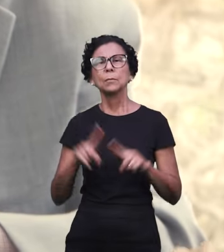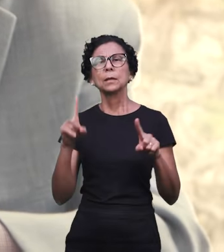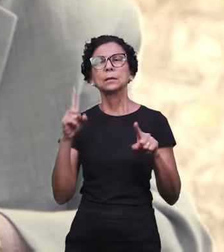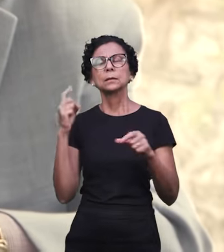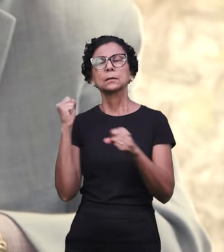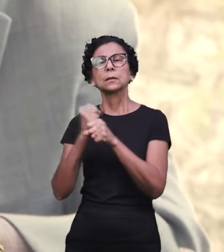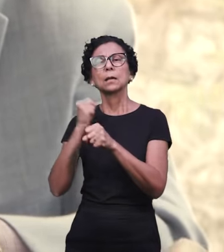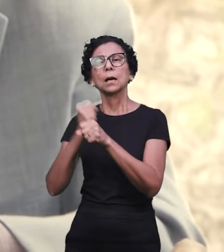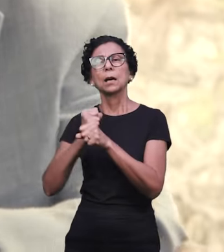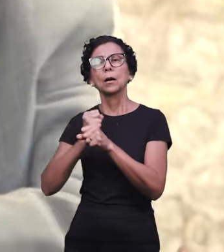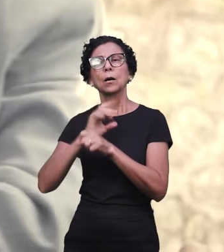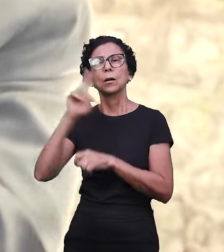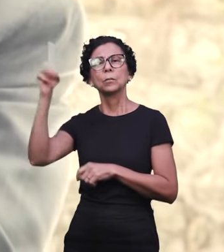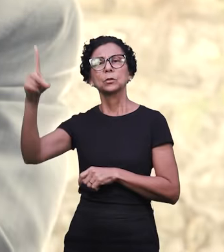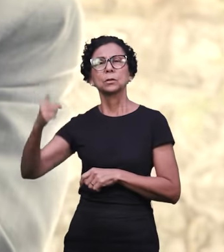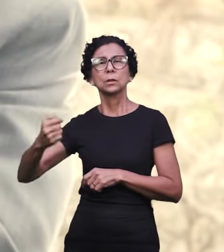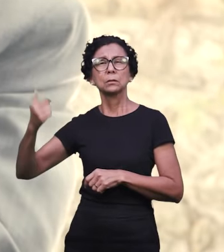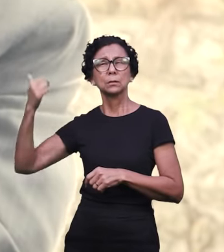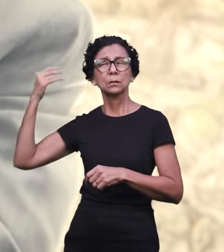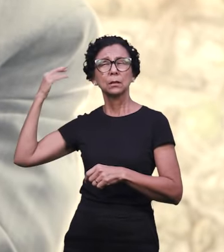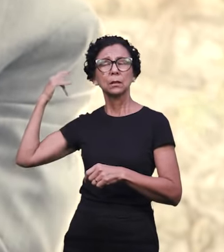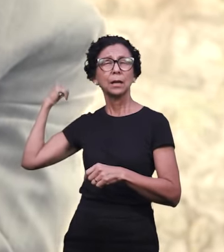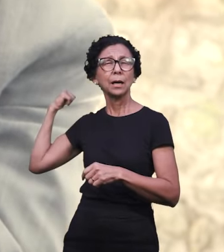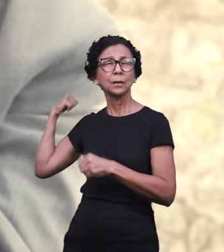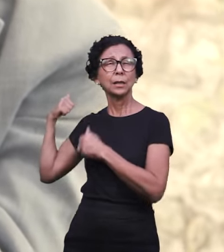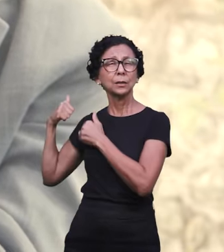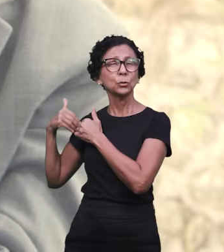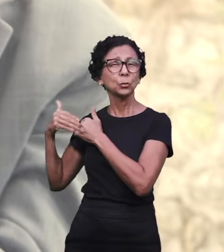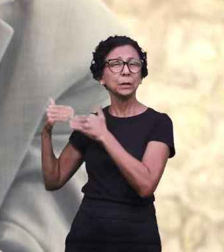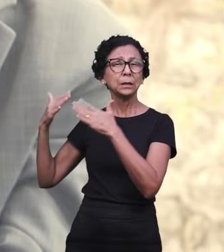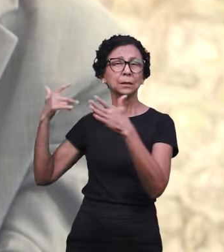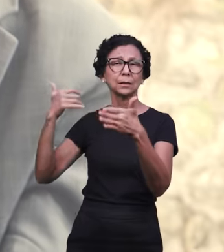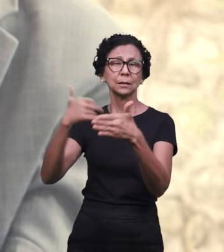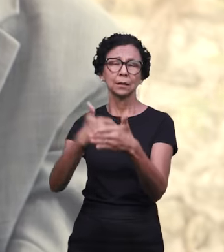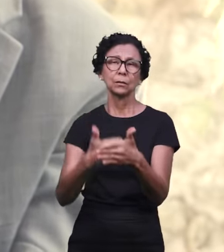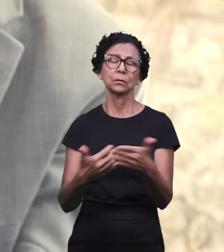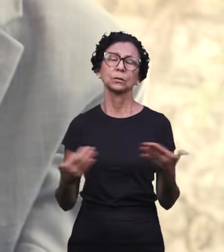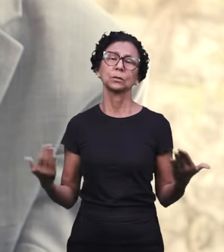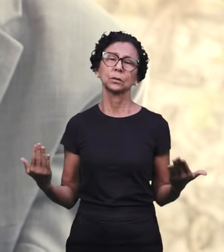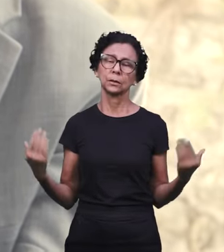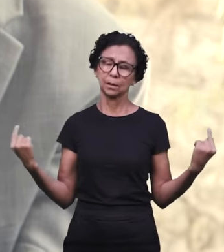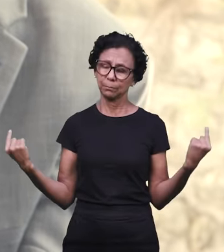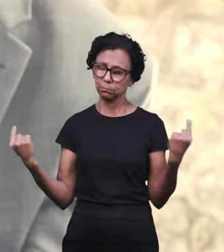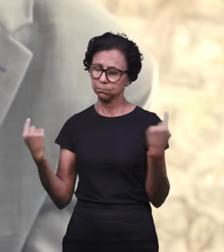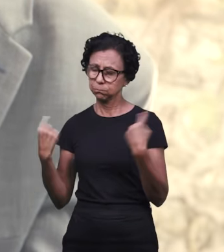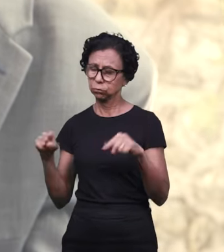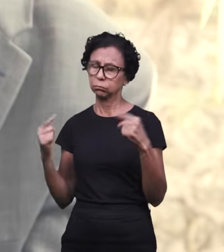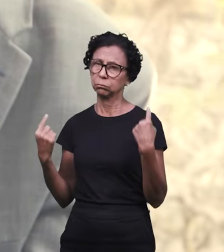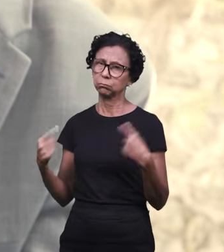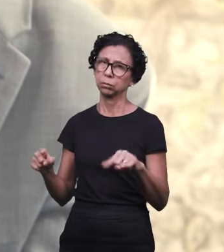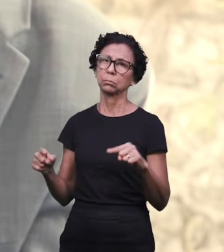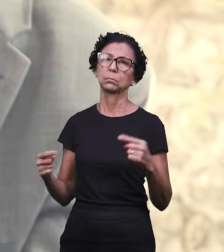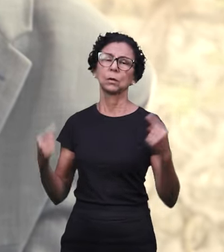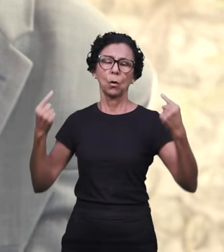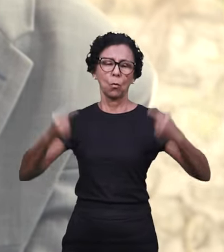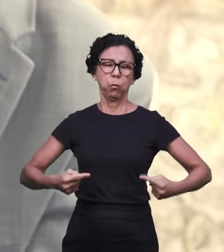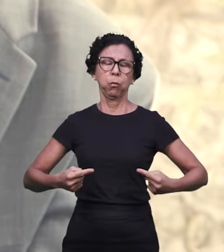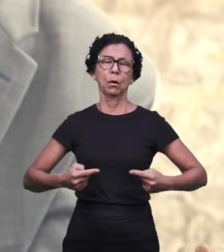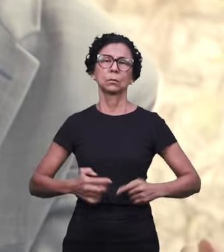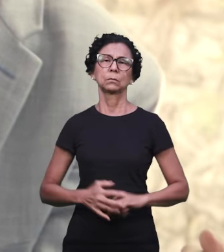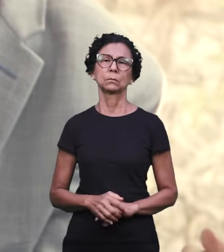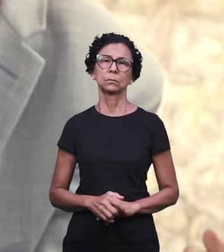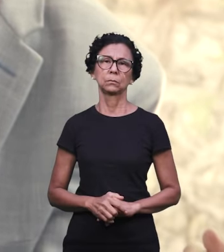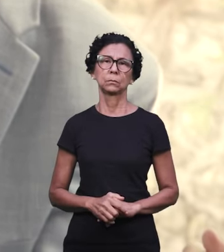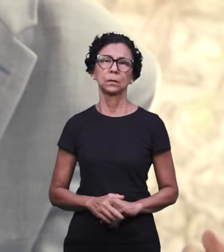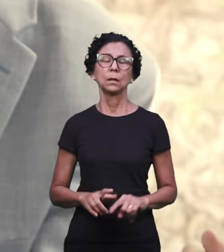coisa é você no espírito, outra coisa é na letra. Nós viemos até aqui na letra. Estamos mostrando que a necessidade